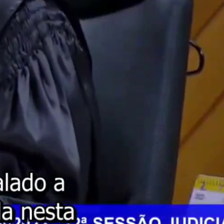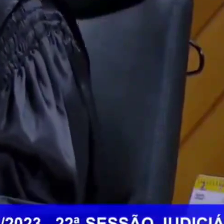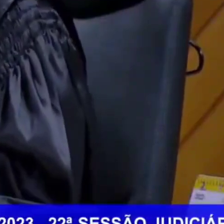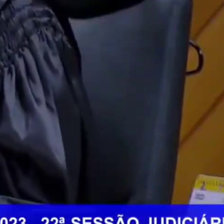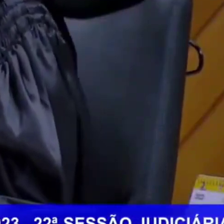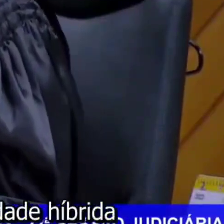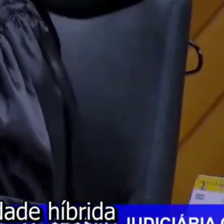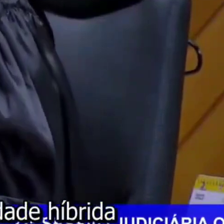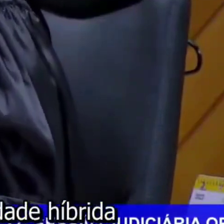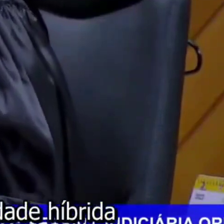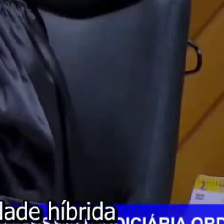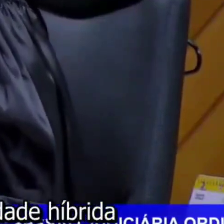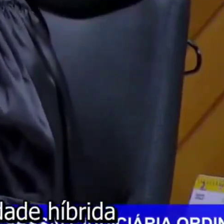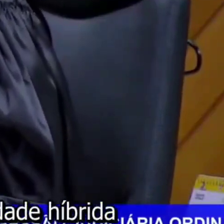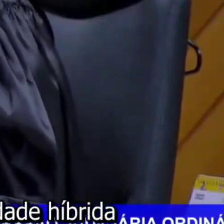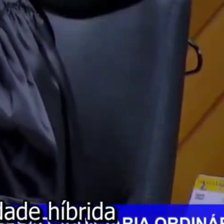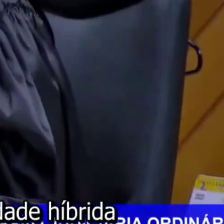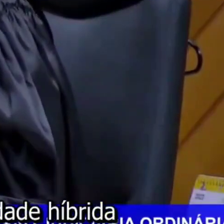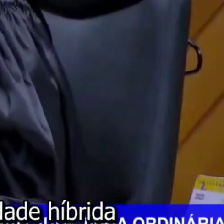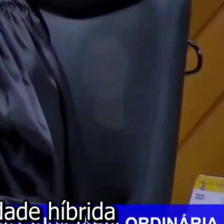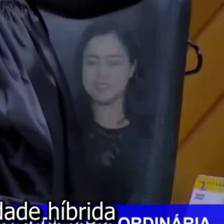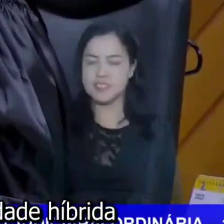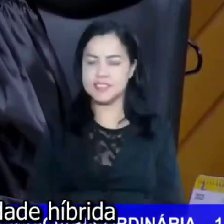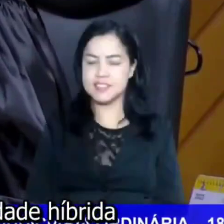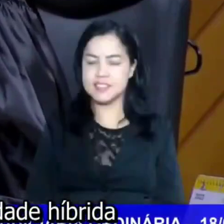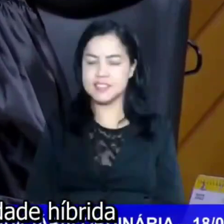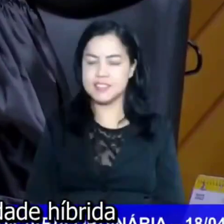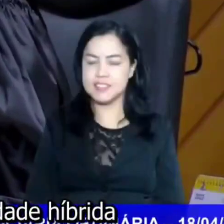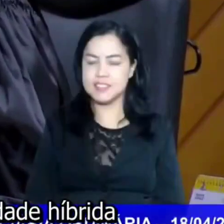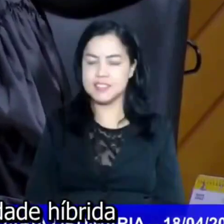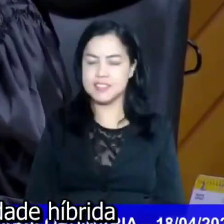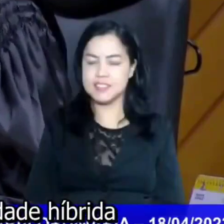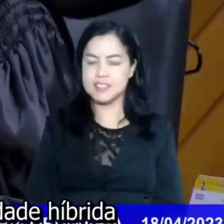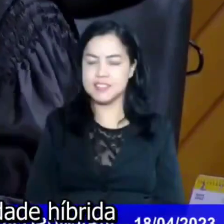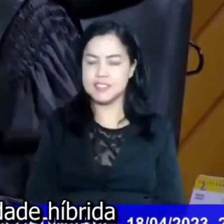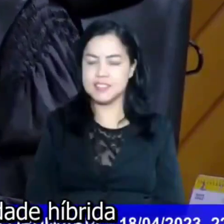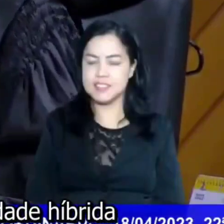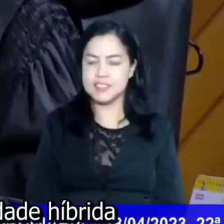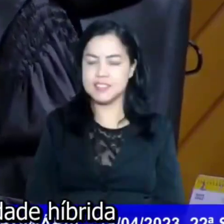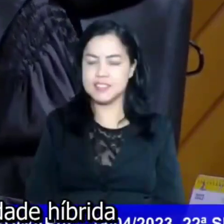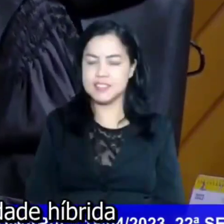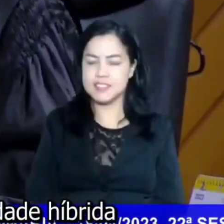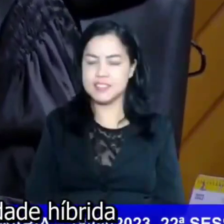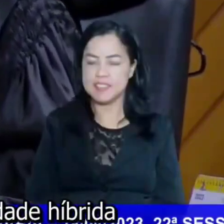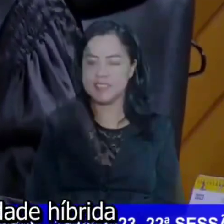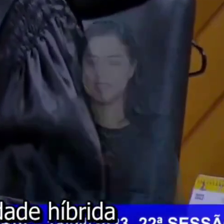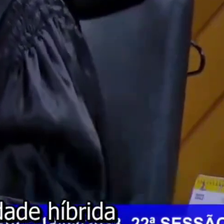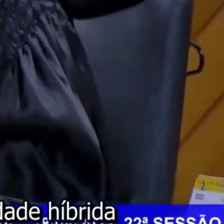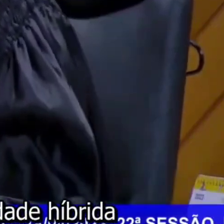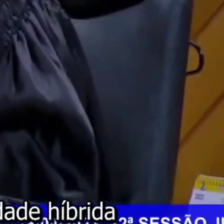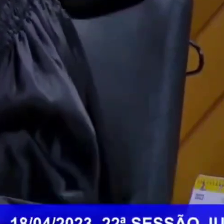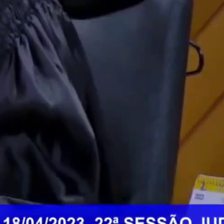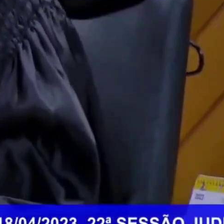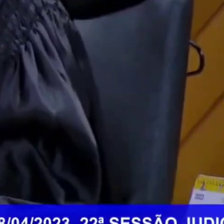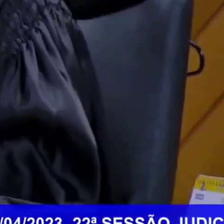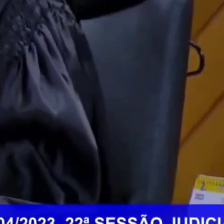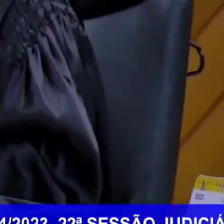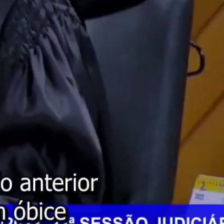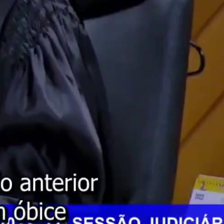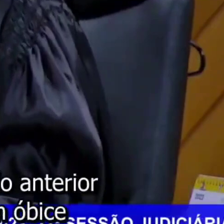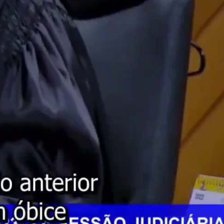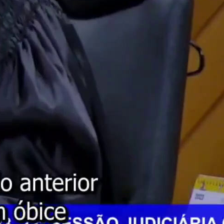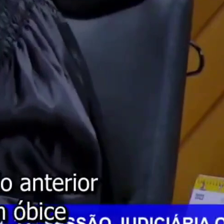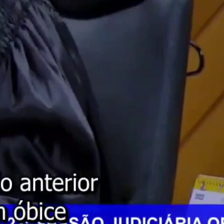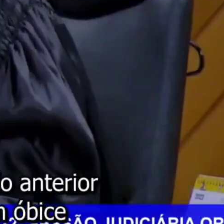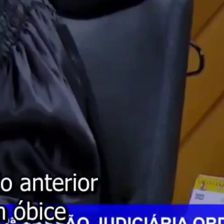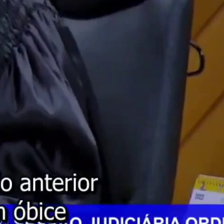realizada nesta terça-feira, 18 de abril de 2023, na modalidade híbrida. Se